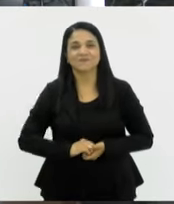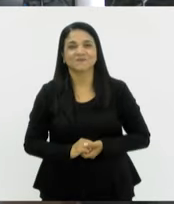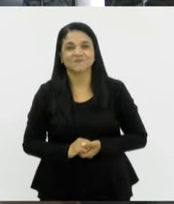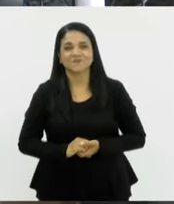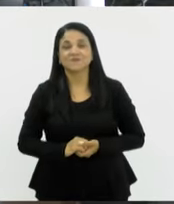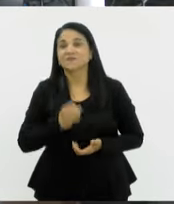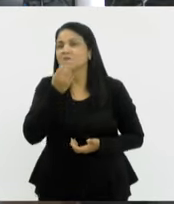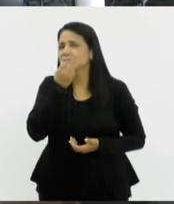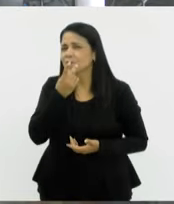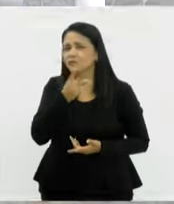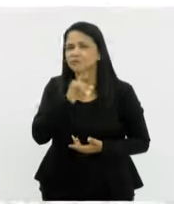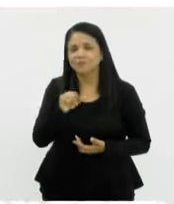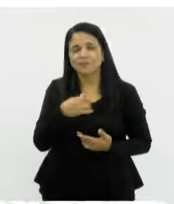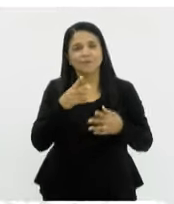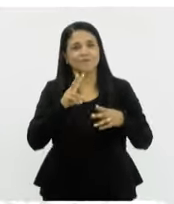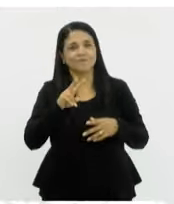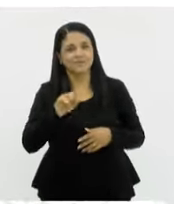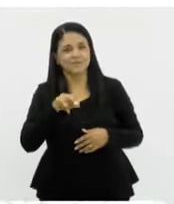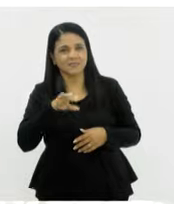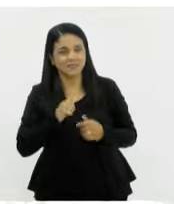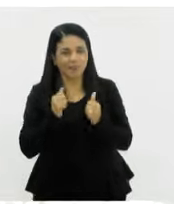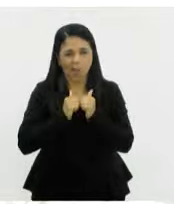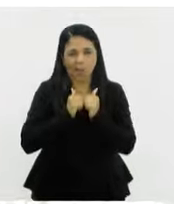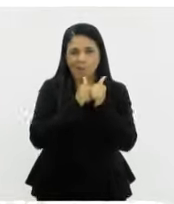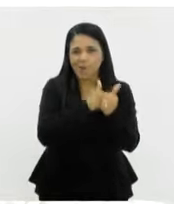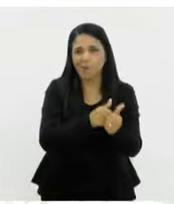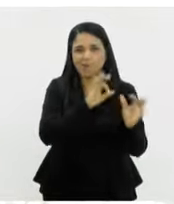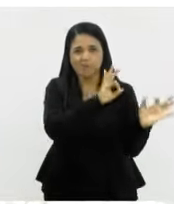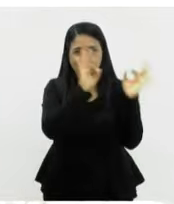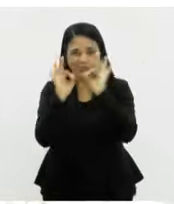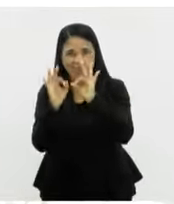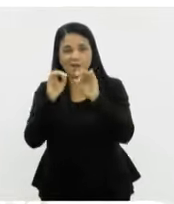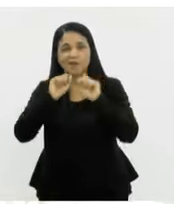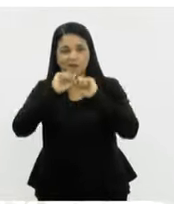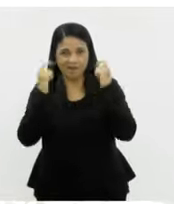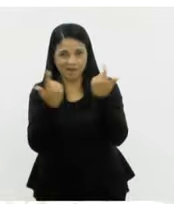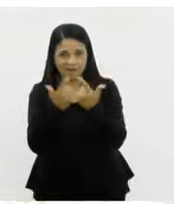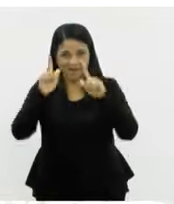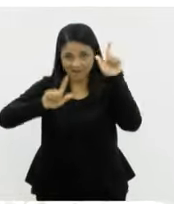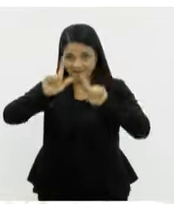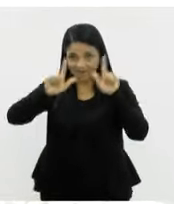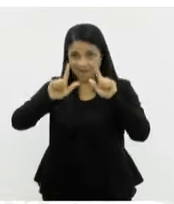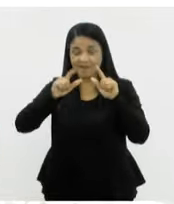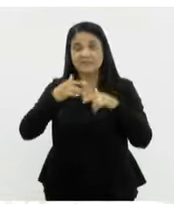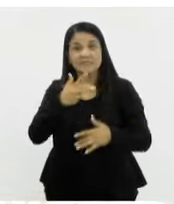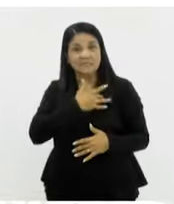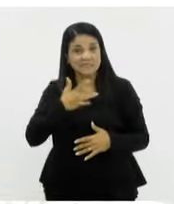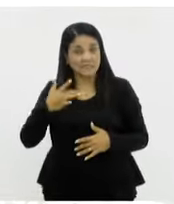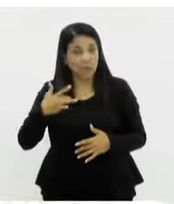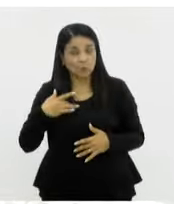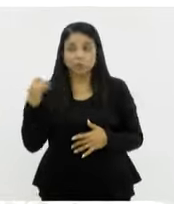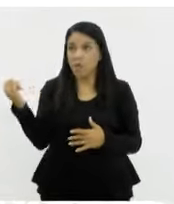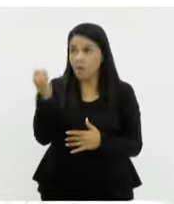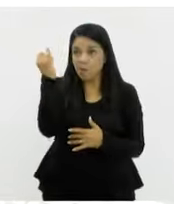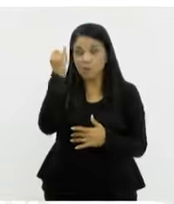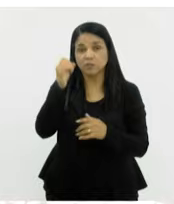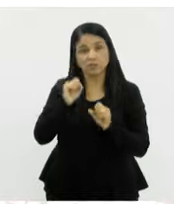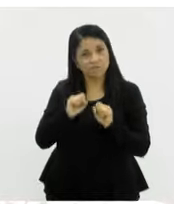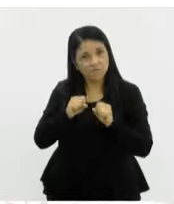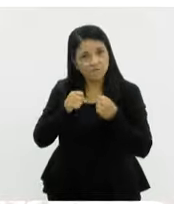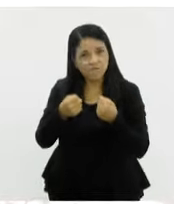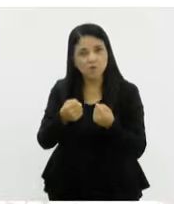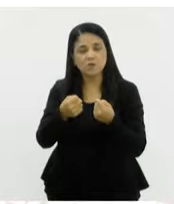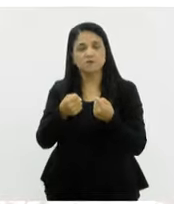Bom dia, Vicente. Bom dia a todos que acompanham a TV Alerj. Quando falamos de saúde, a gente sempre reforça a importância da prevenção, né,